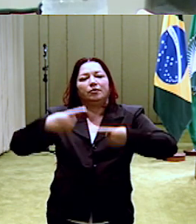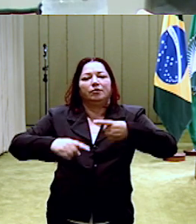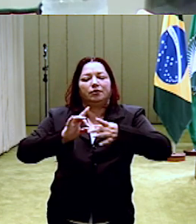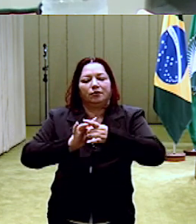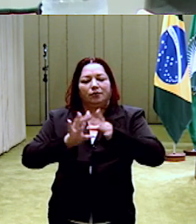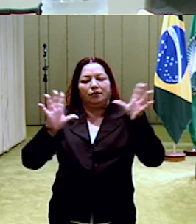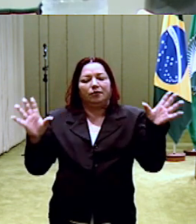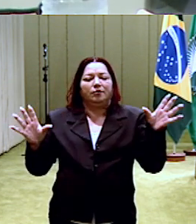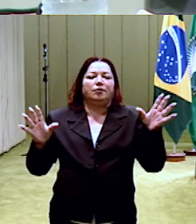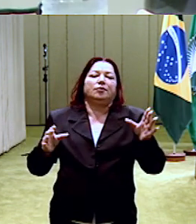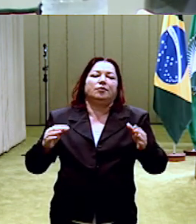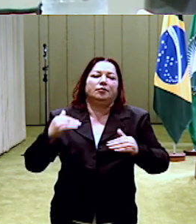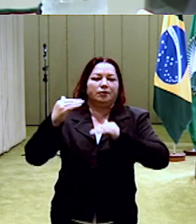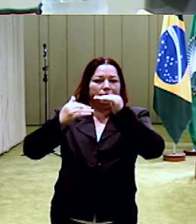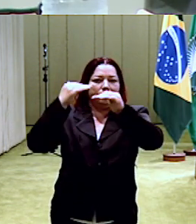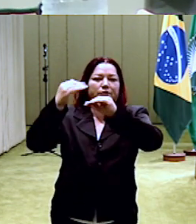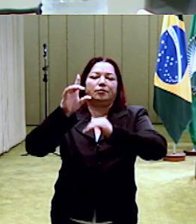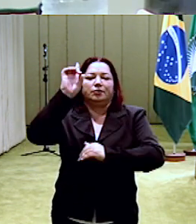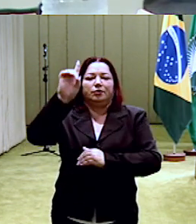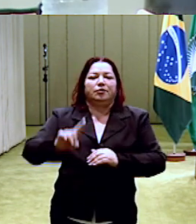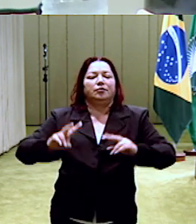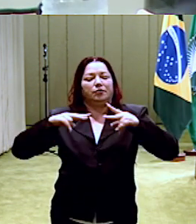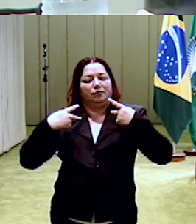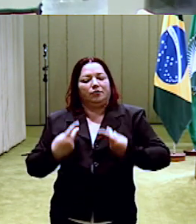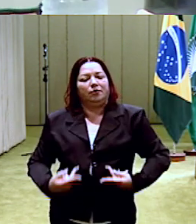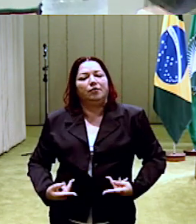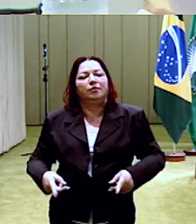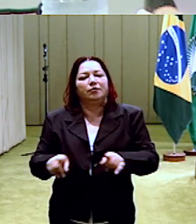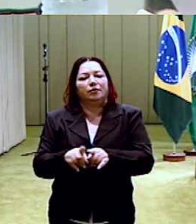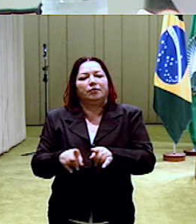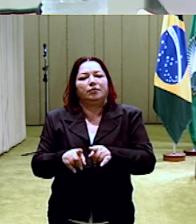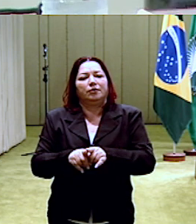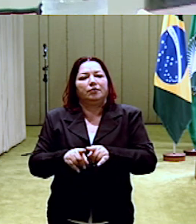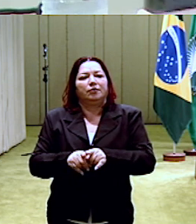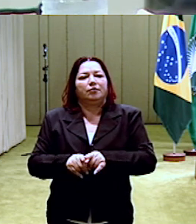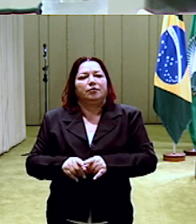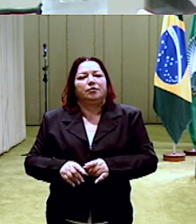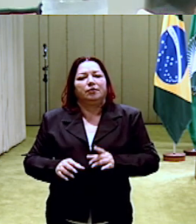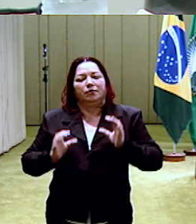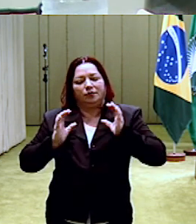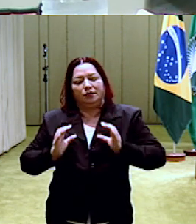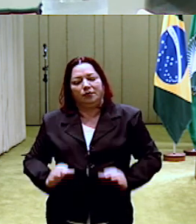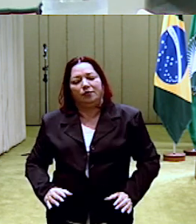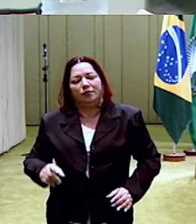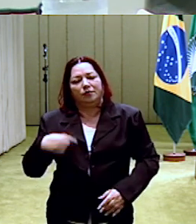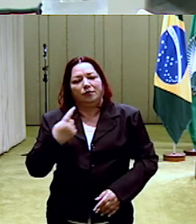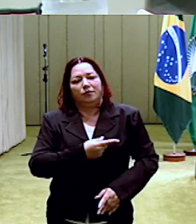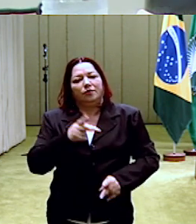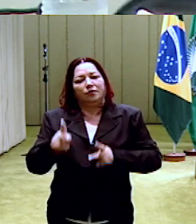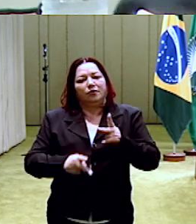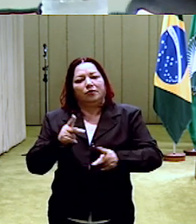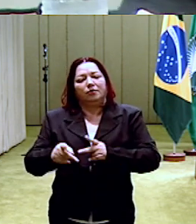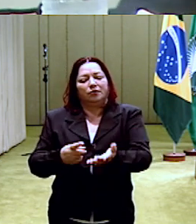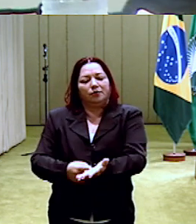construtivo em relação a temas de direitos humanos e em relação ao exercício da cidadania dos nossos povos. Então,